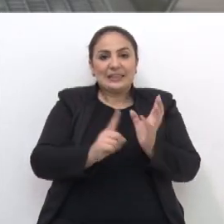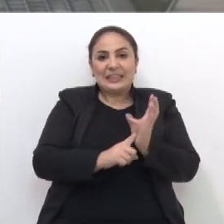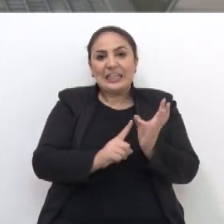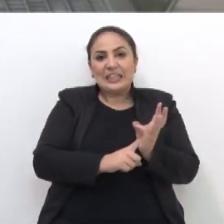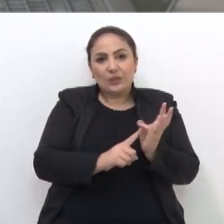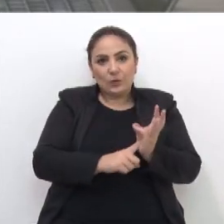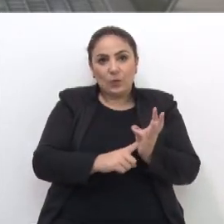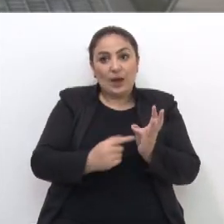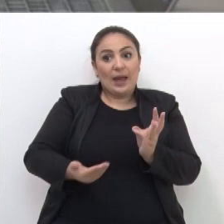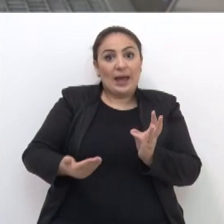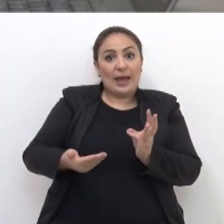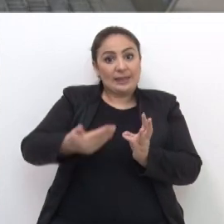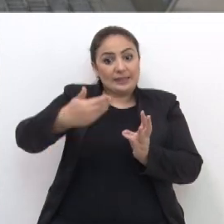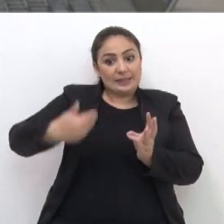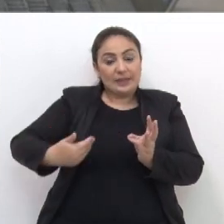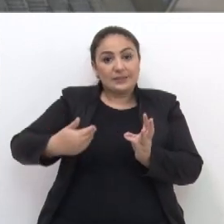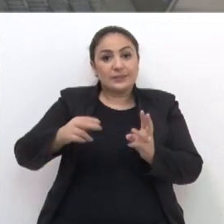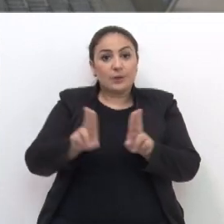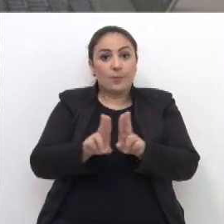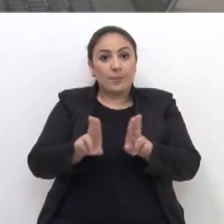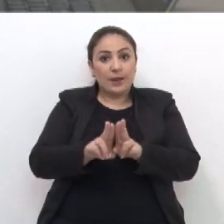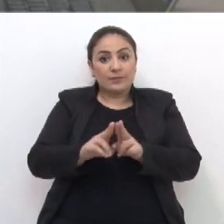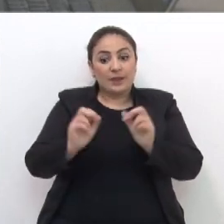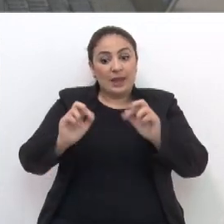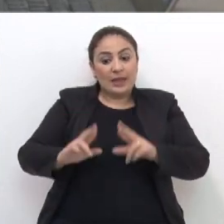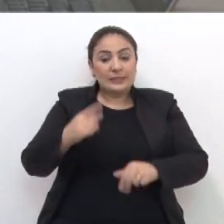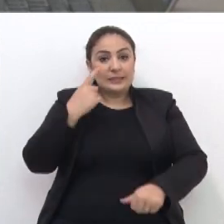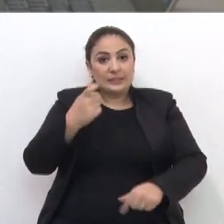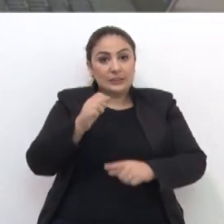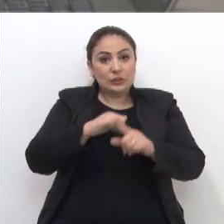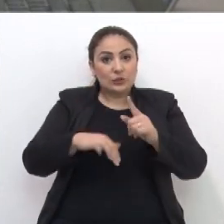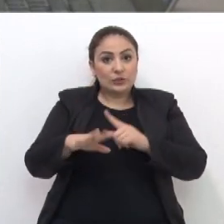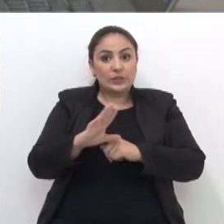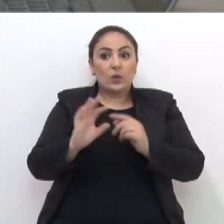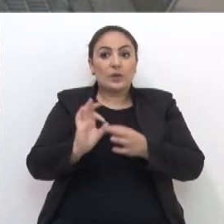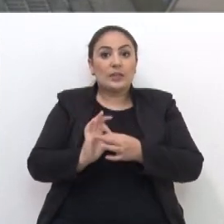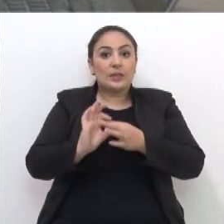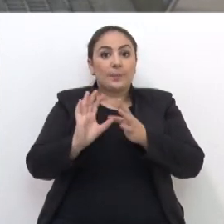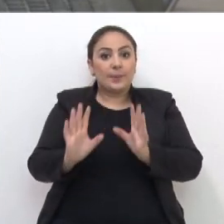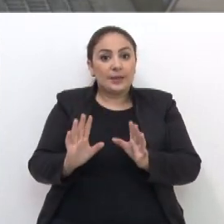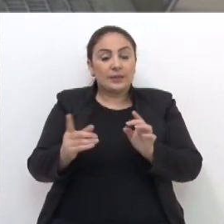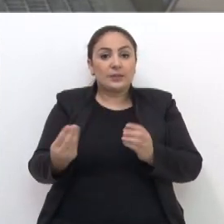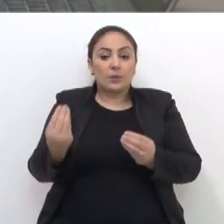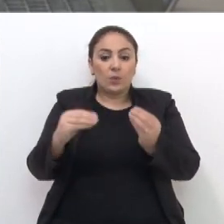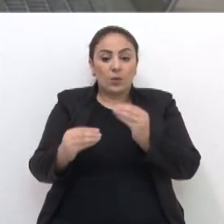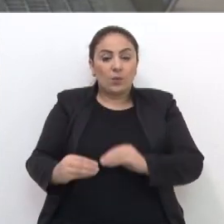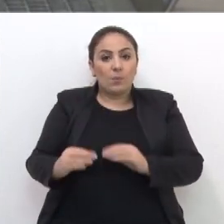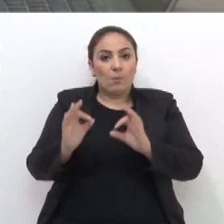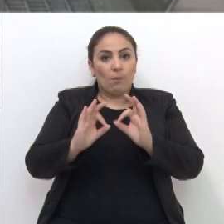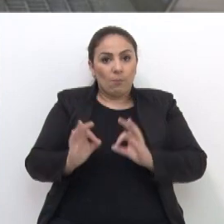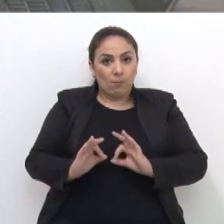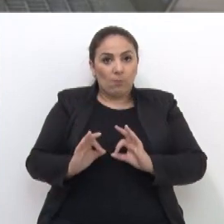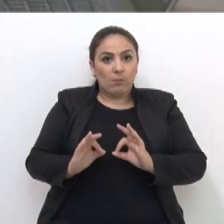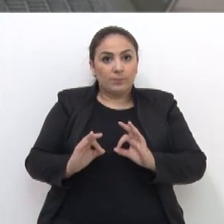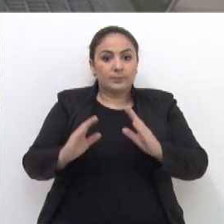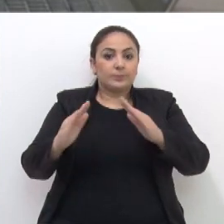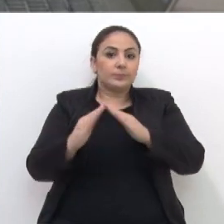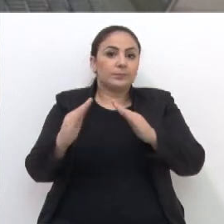investidor vai doar 5% do total do terreno para o assentamento de famílias que residem em